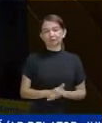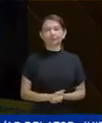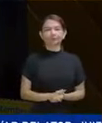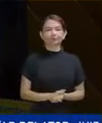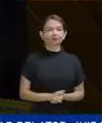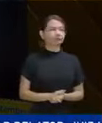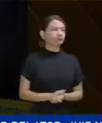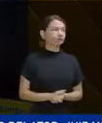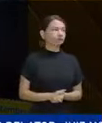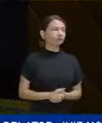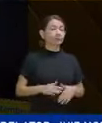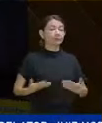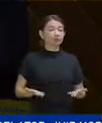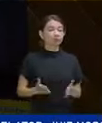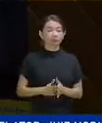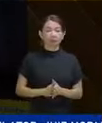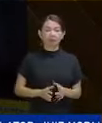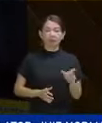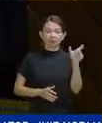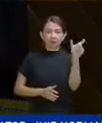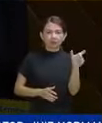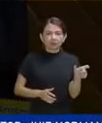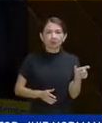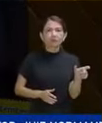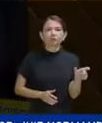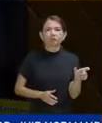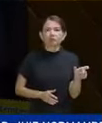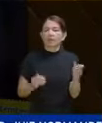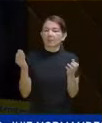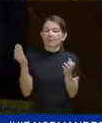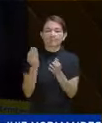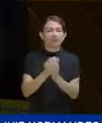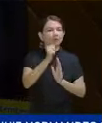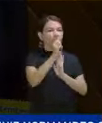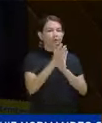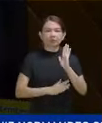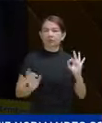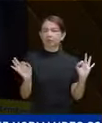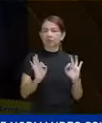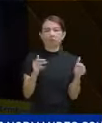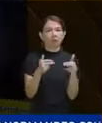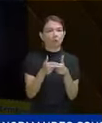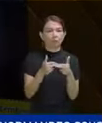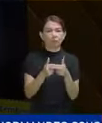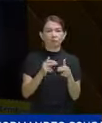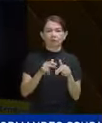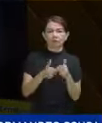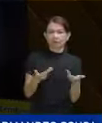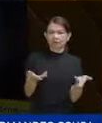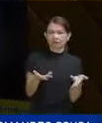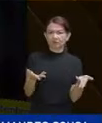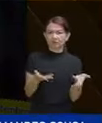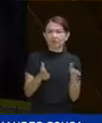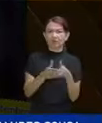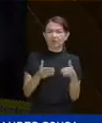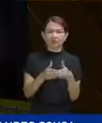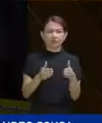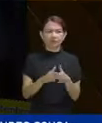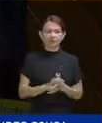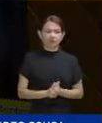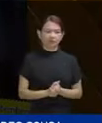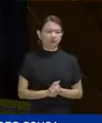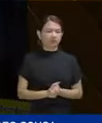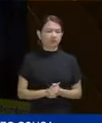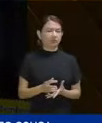Aí a requerente não fez uso dos embargos, e agora vem, através dessa querela nulitatis, pedir que os